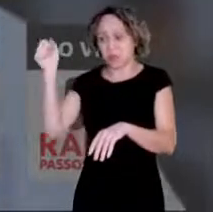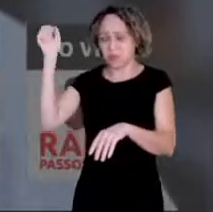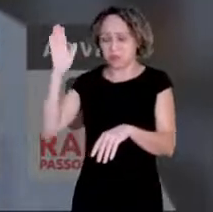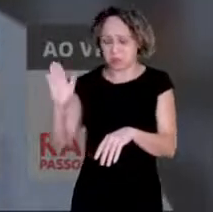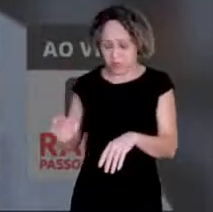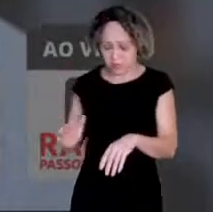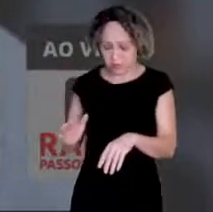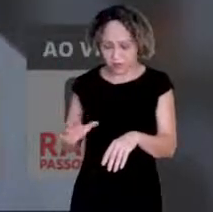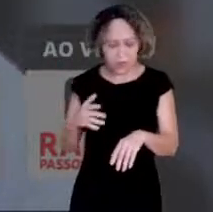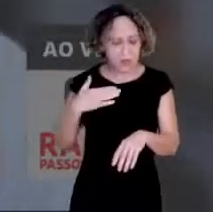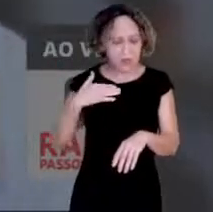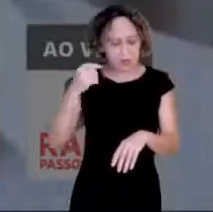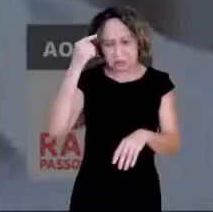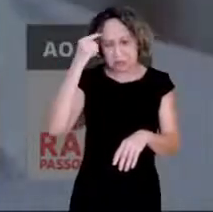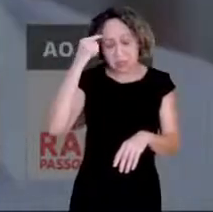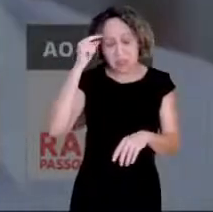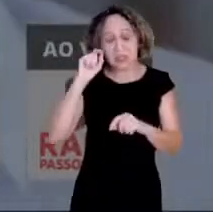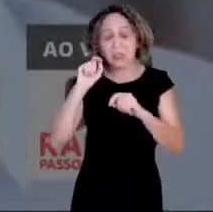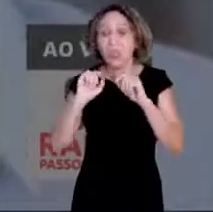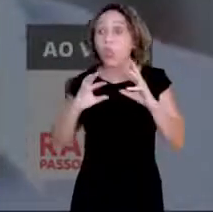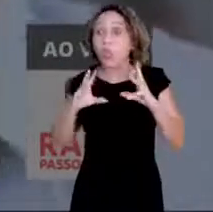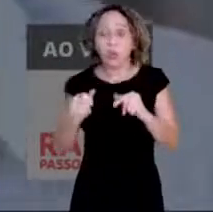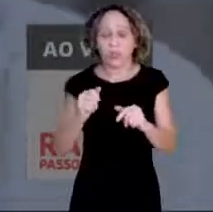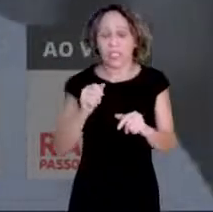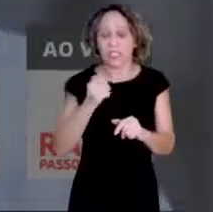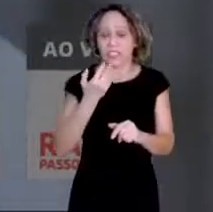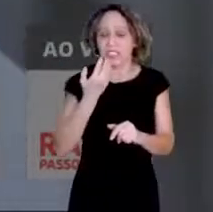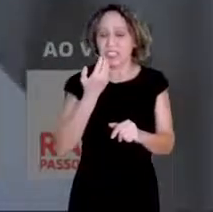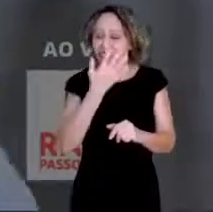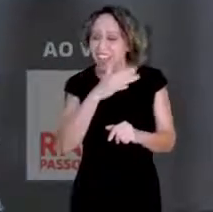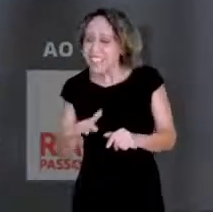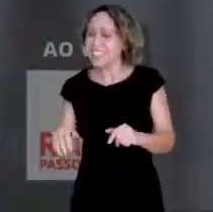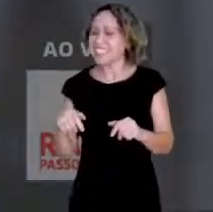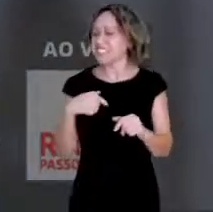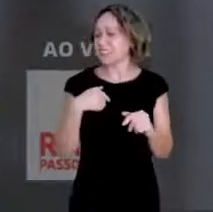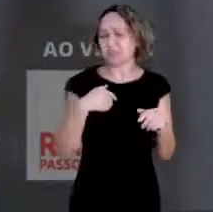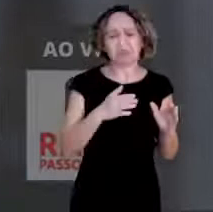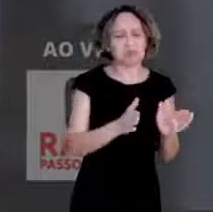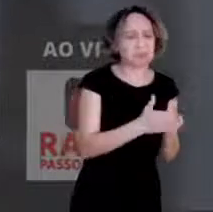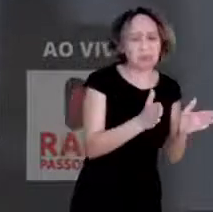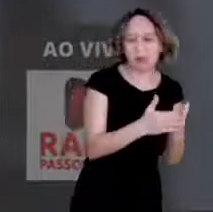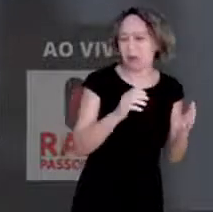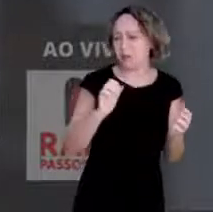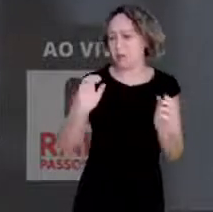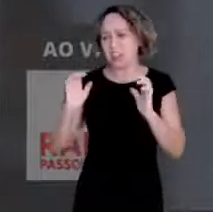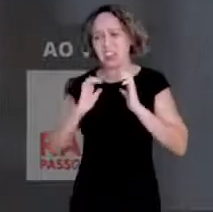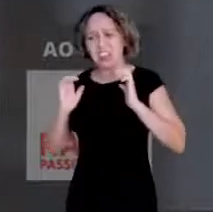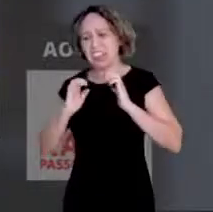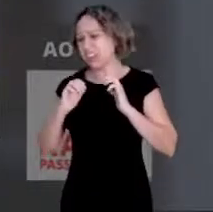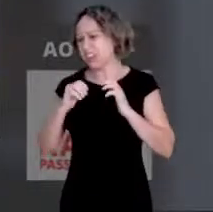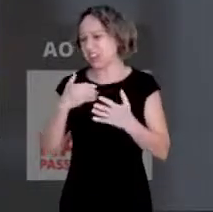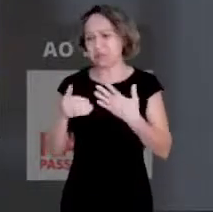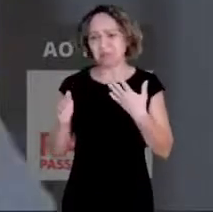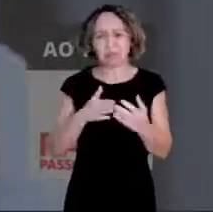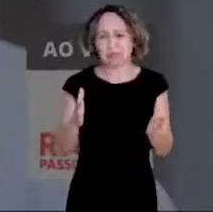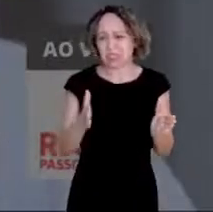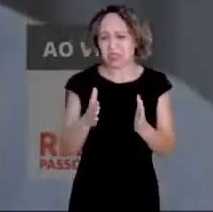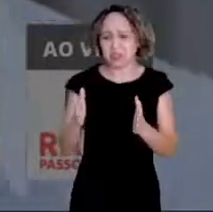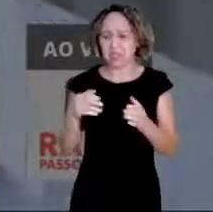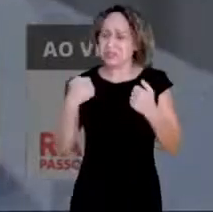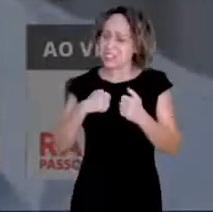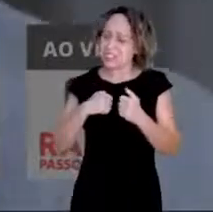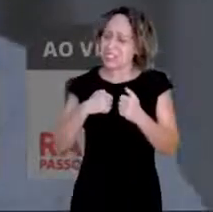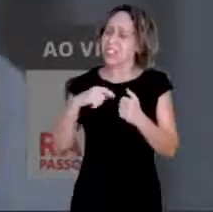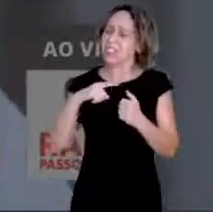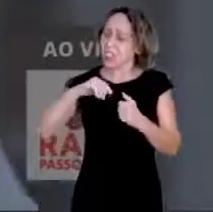país nós construímos. Esse país que sofreu o golpe estava nesse caminho.